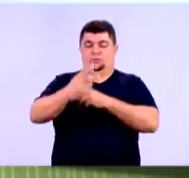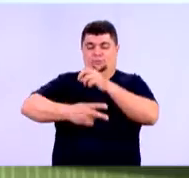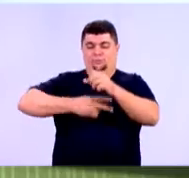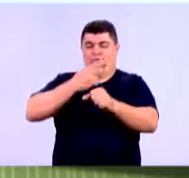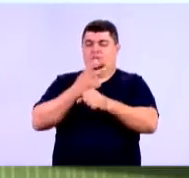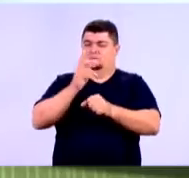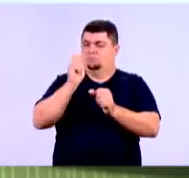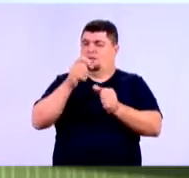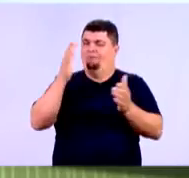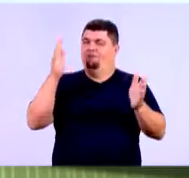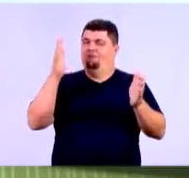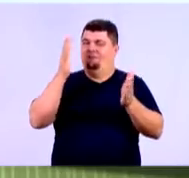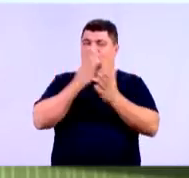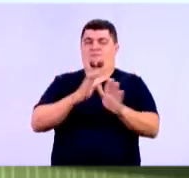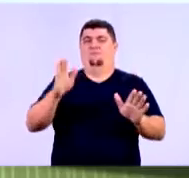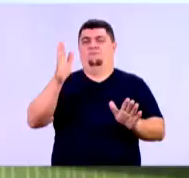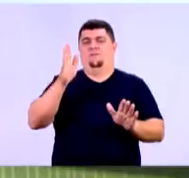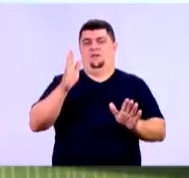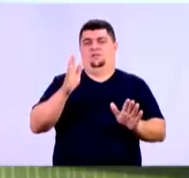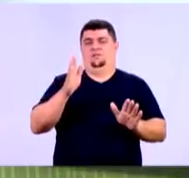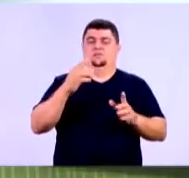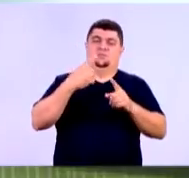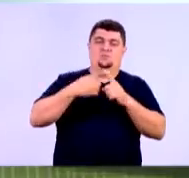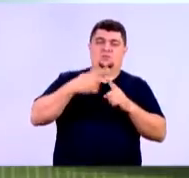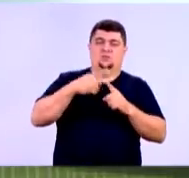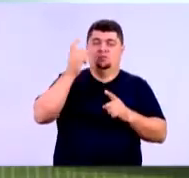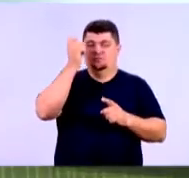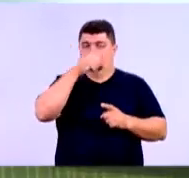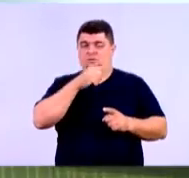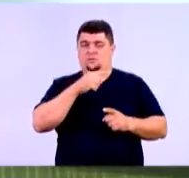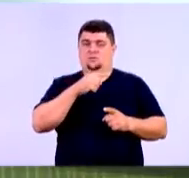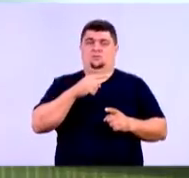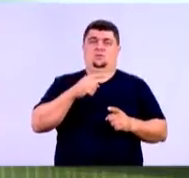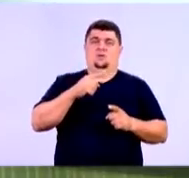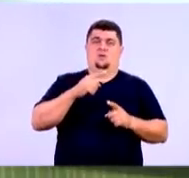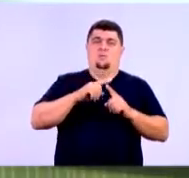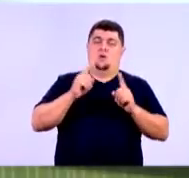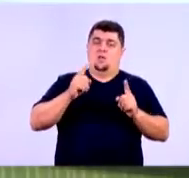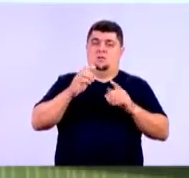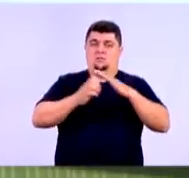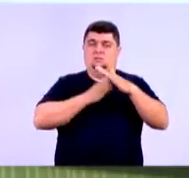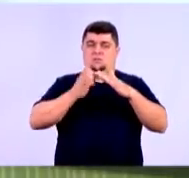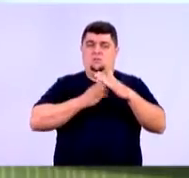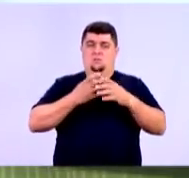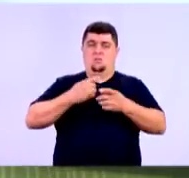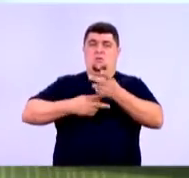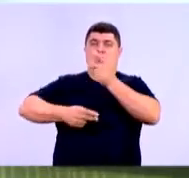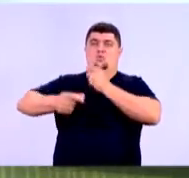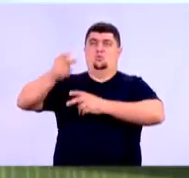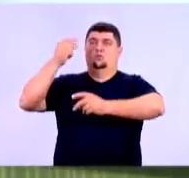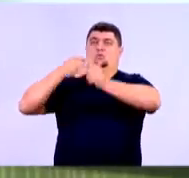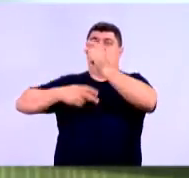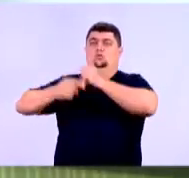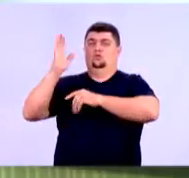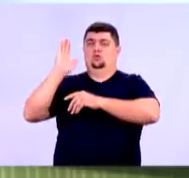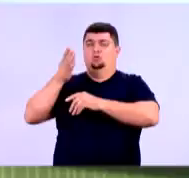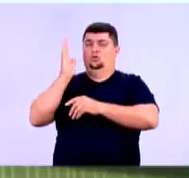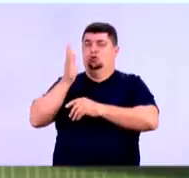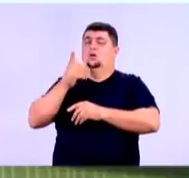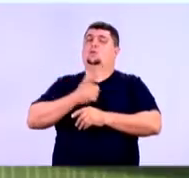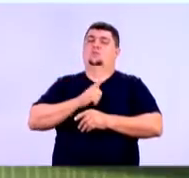com os primeiros momentos, ela tende a ter menos credibilidade na hora de tomar empréstimo. Uma empresa que está um pouco mais consolidada, ela tende a ter